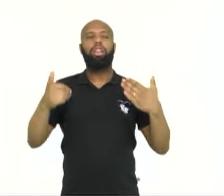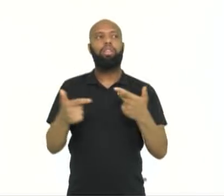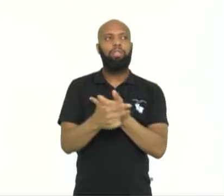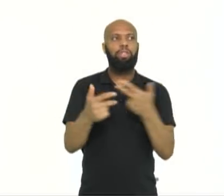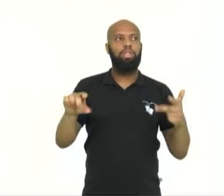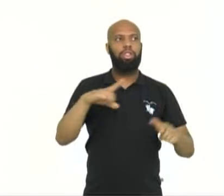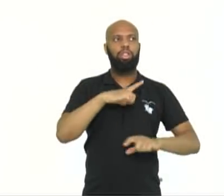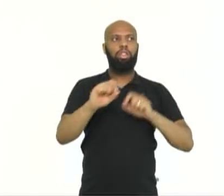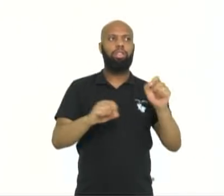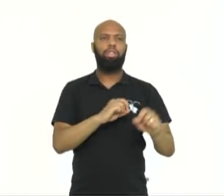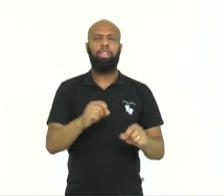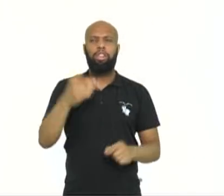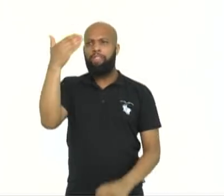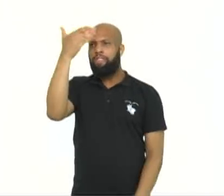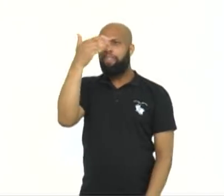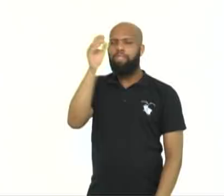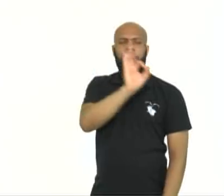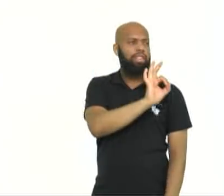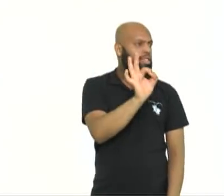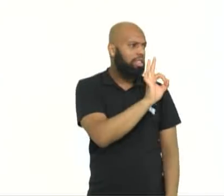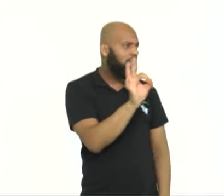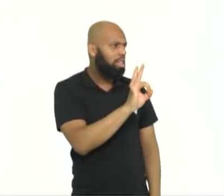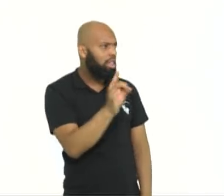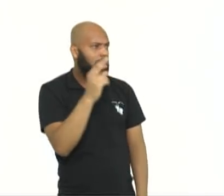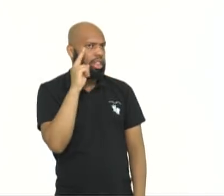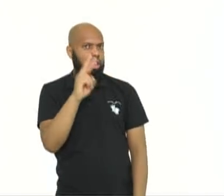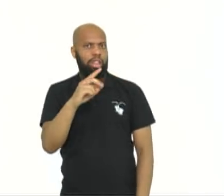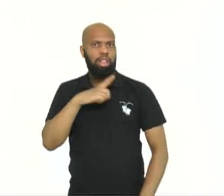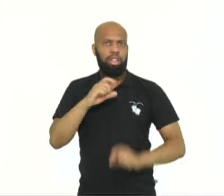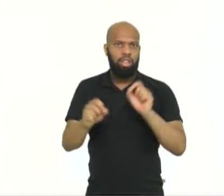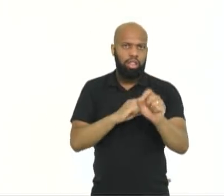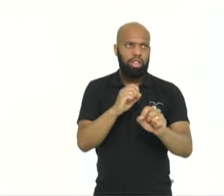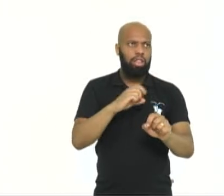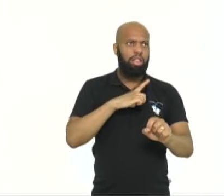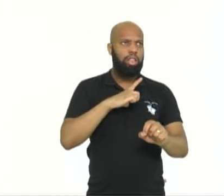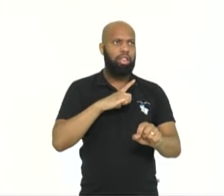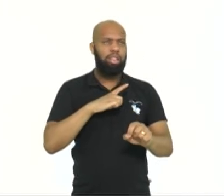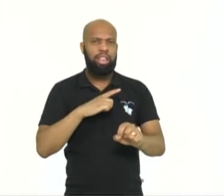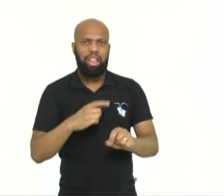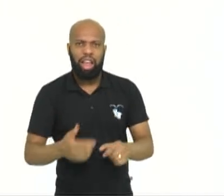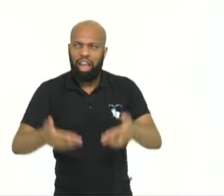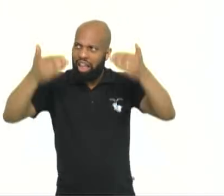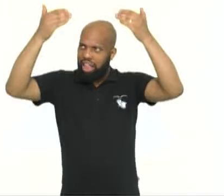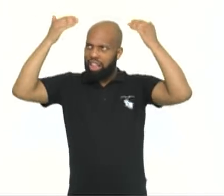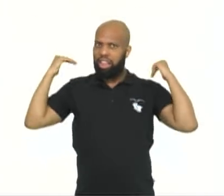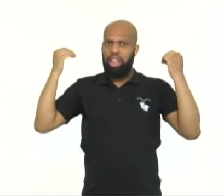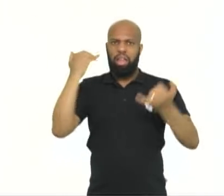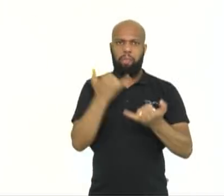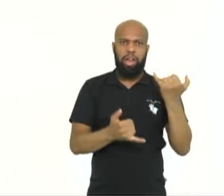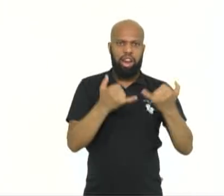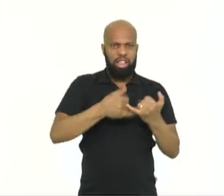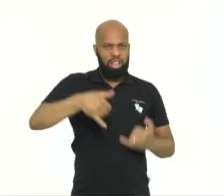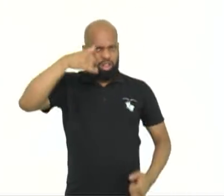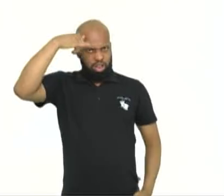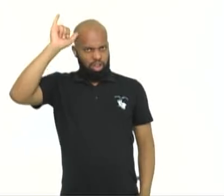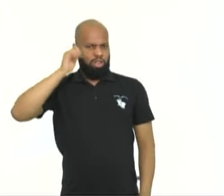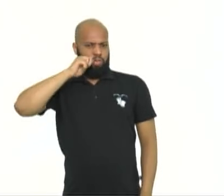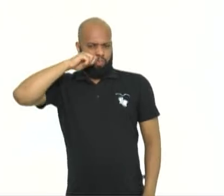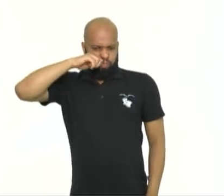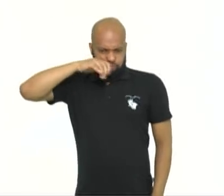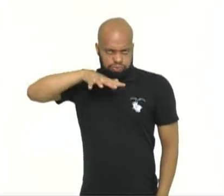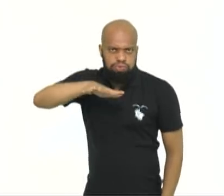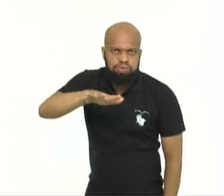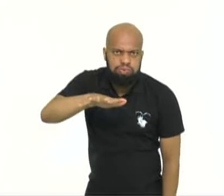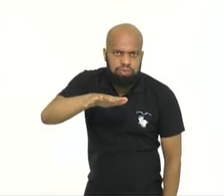até então invisível apontou por detrás de um capão, bufando que nem touro brigão, saltando que